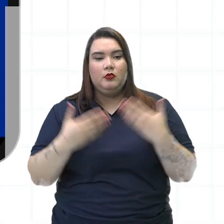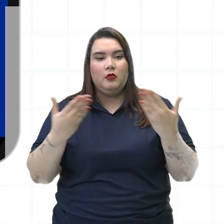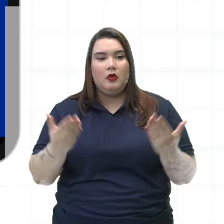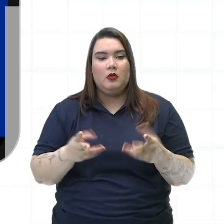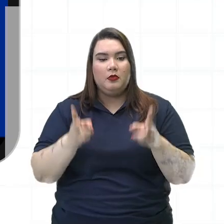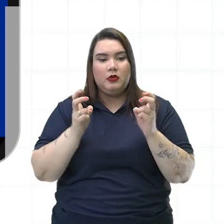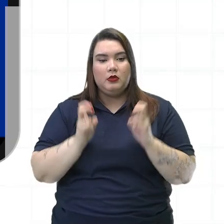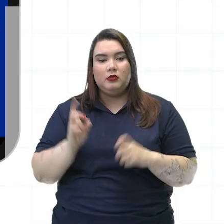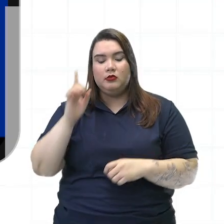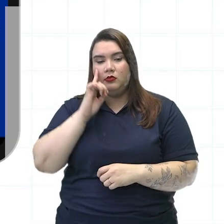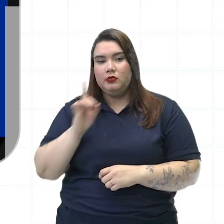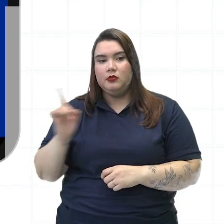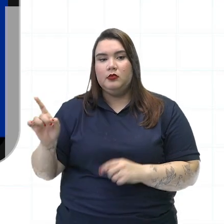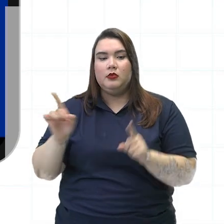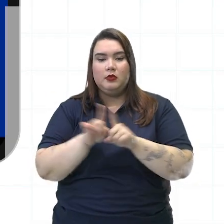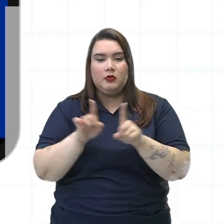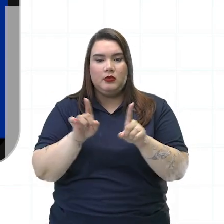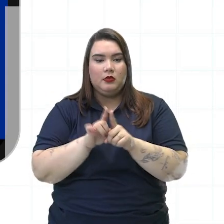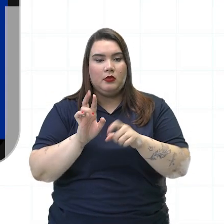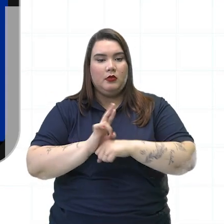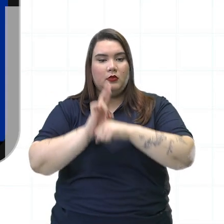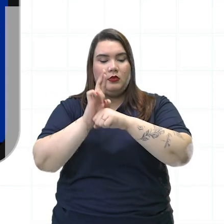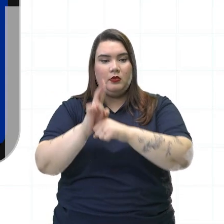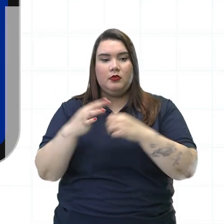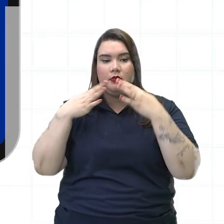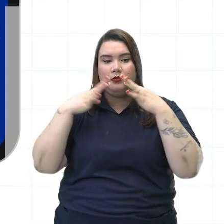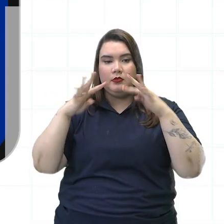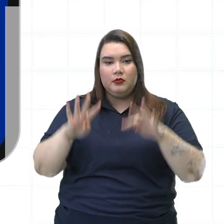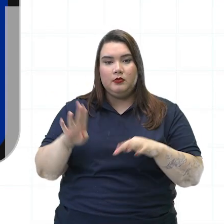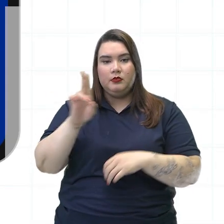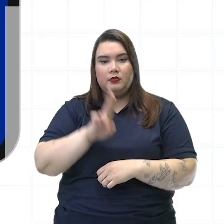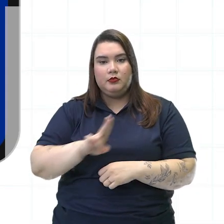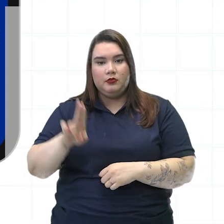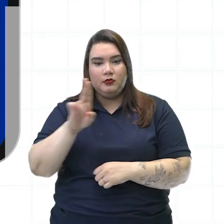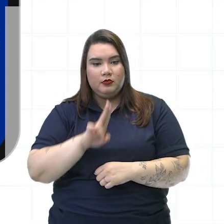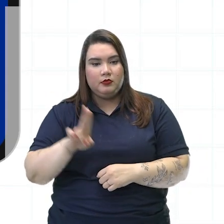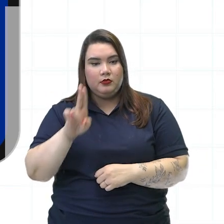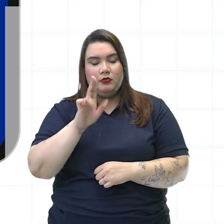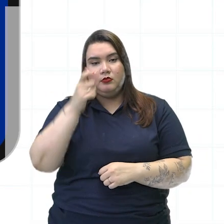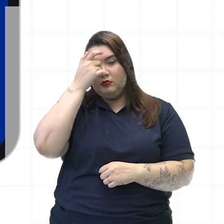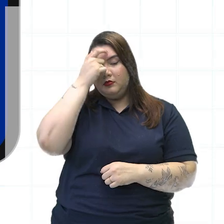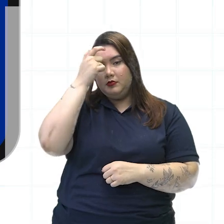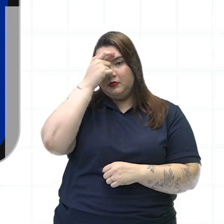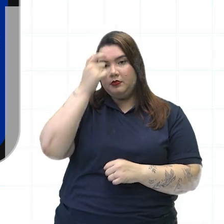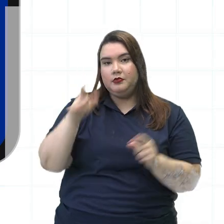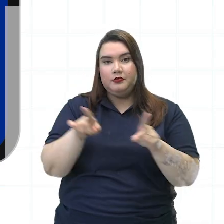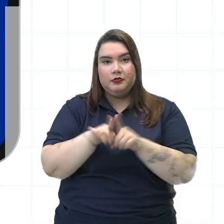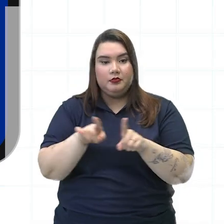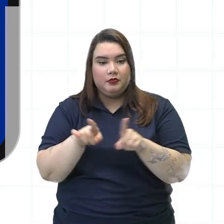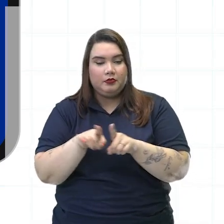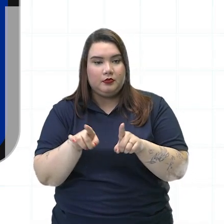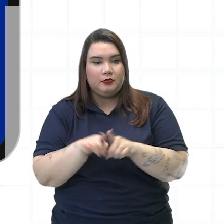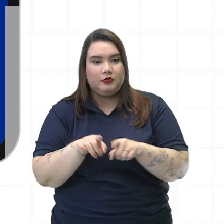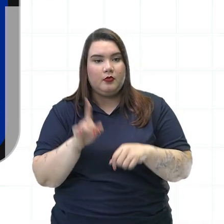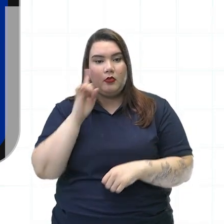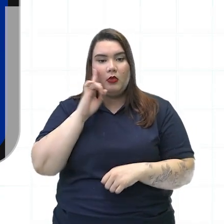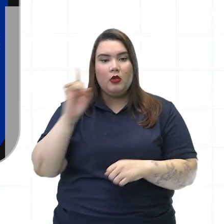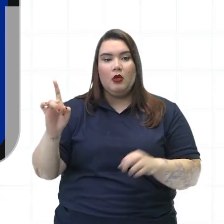Então, vejam aí como é importante os recursos naturais, a preservação e o uso